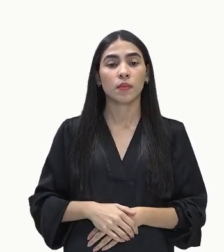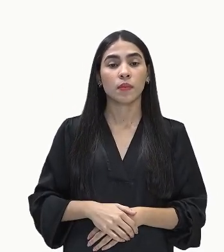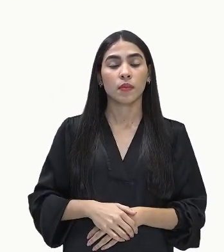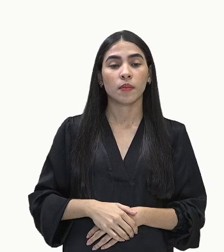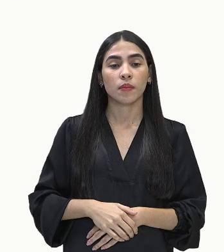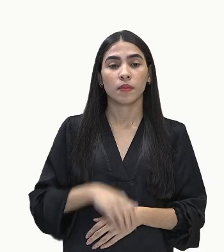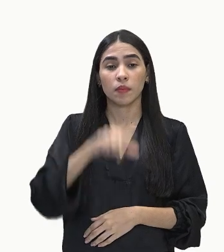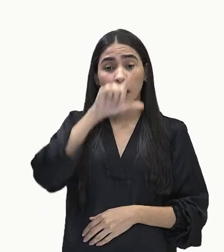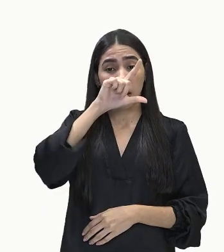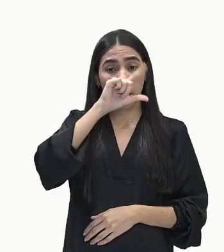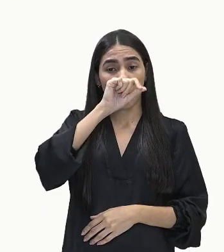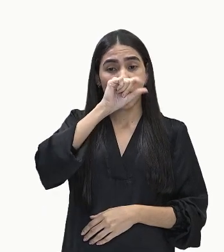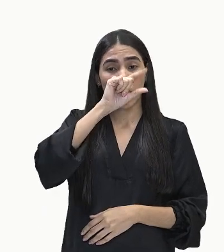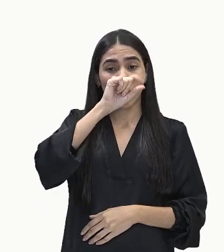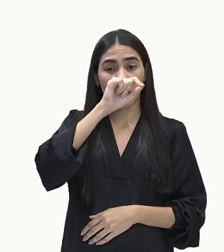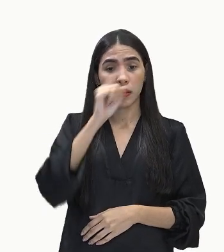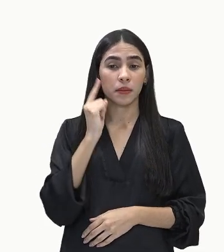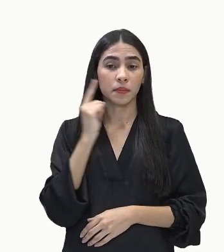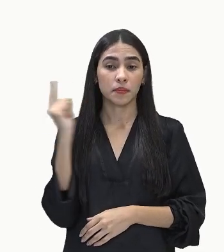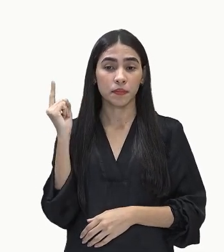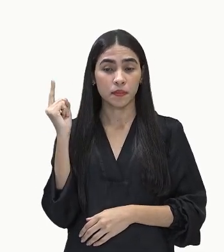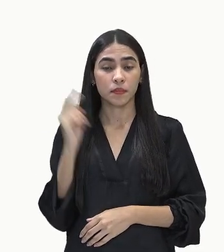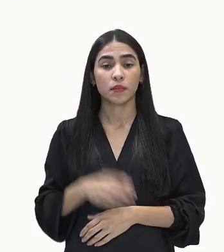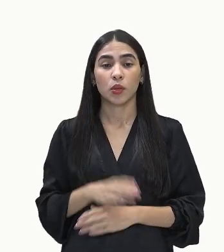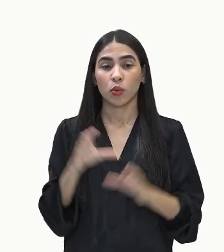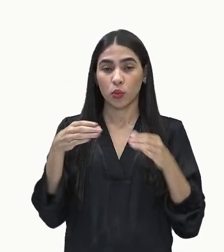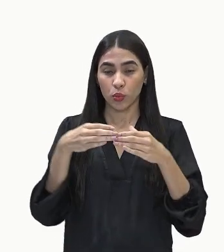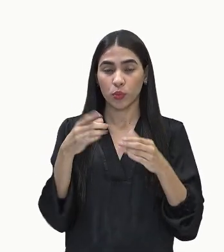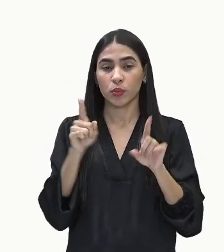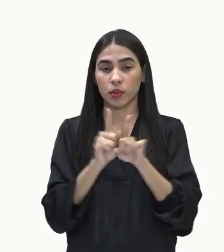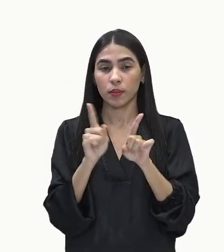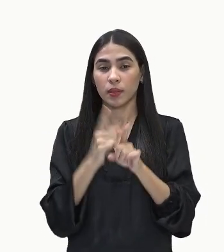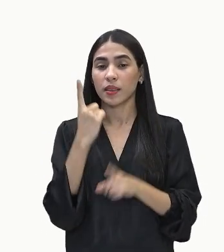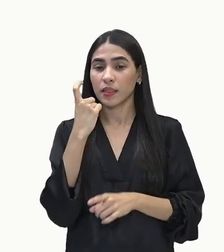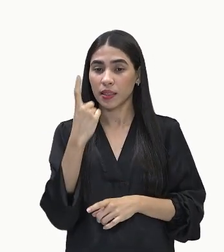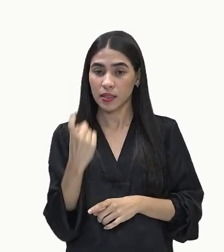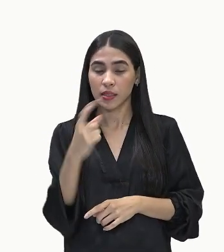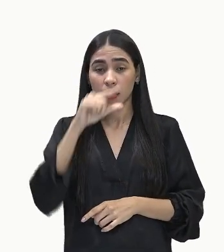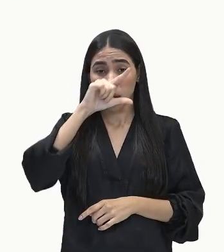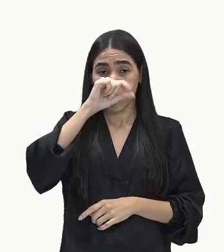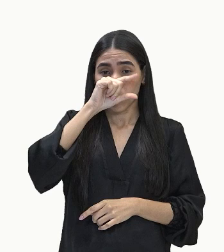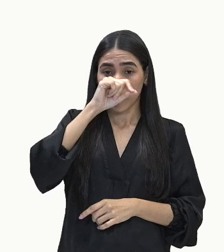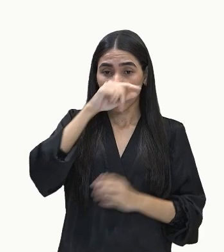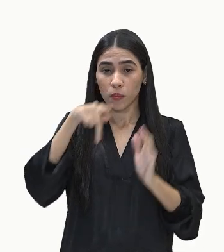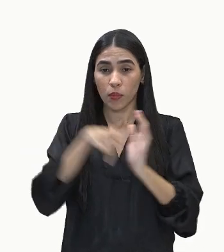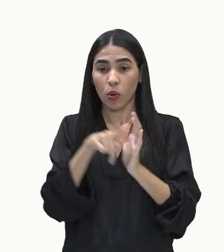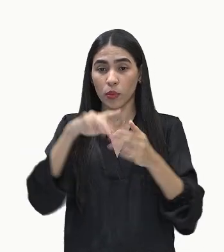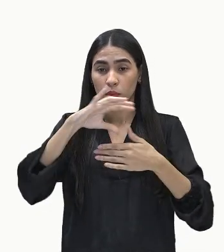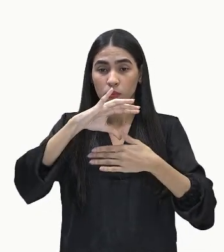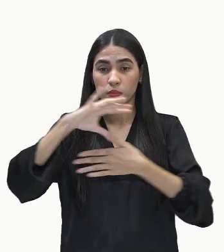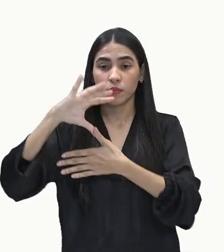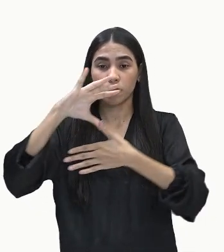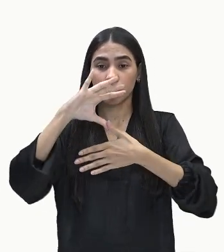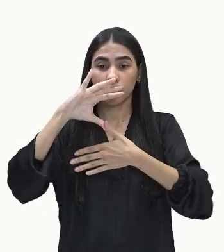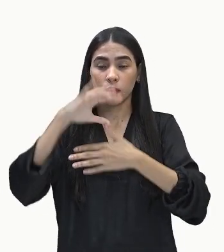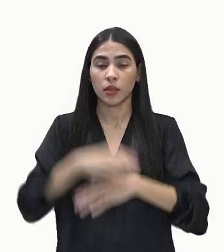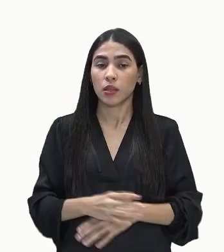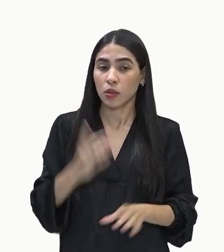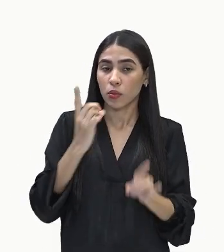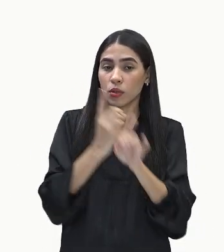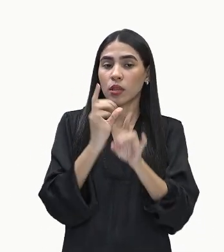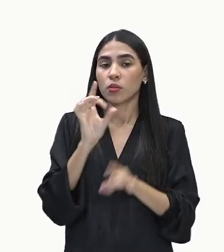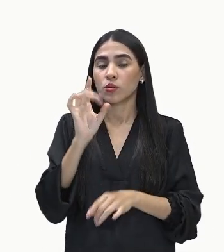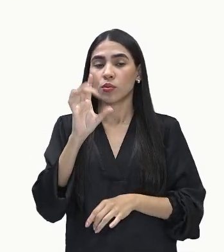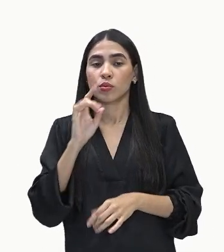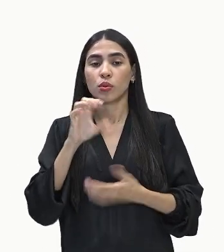por eles, eles são um grupo bem interessante, é uma ave originária das Américas, sendo encontrada apenas